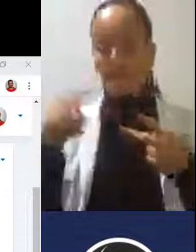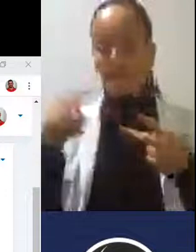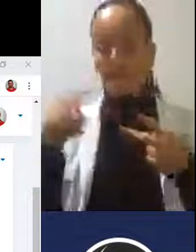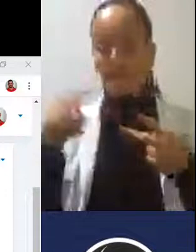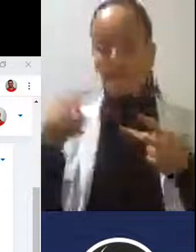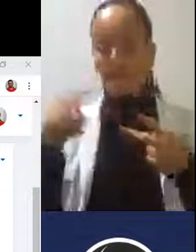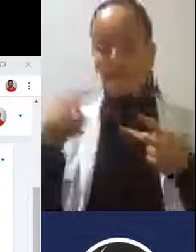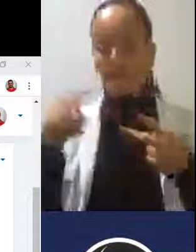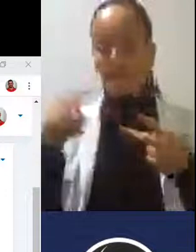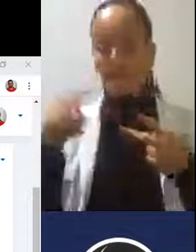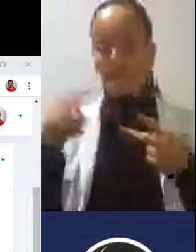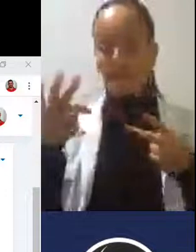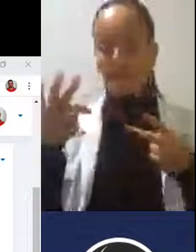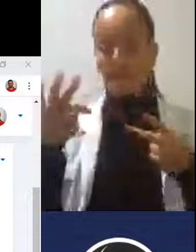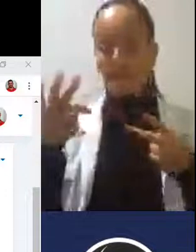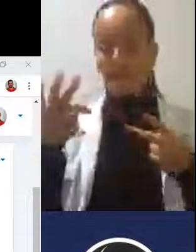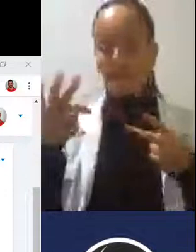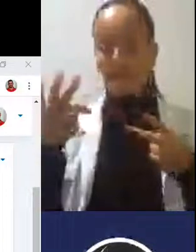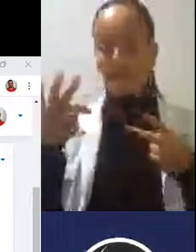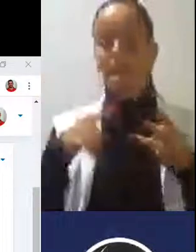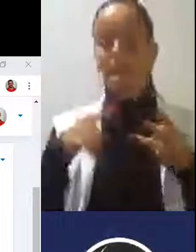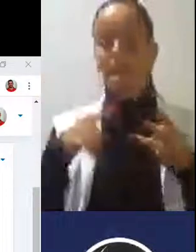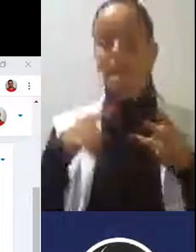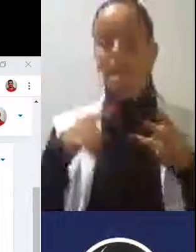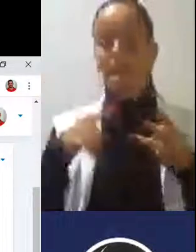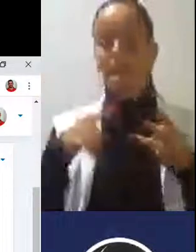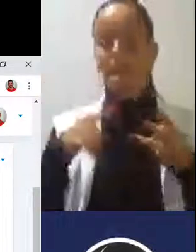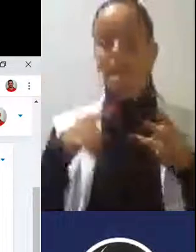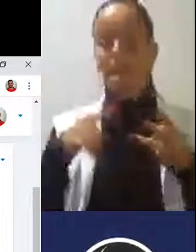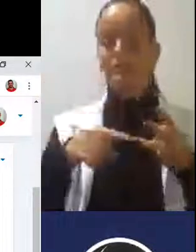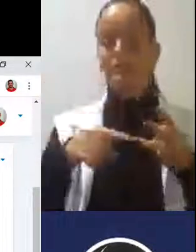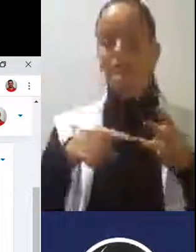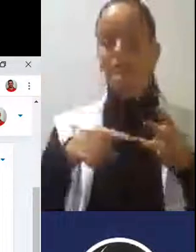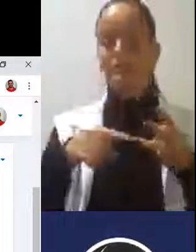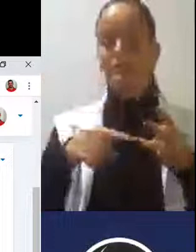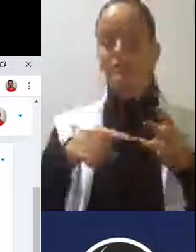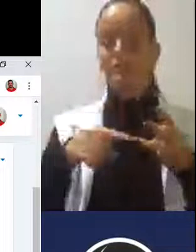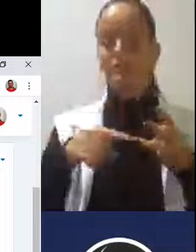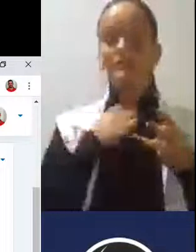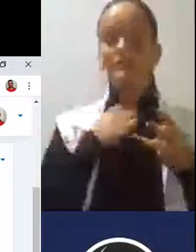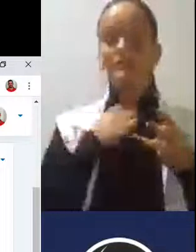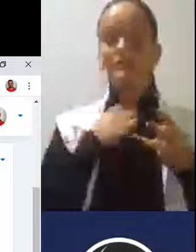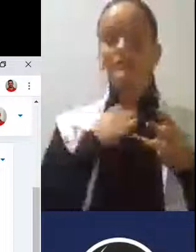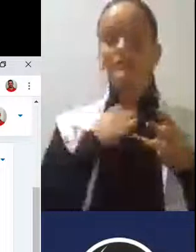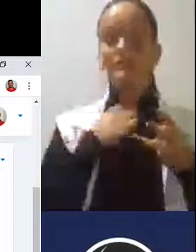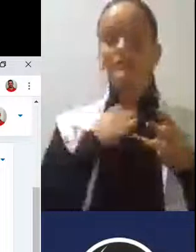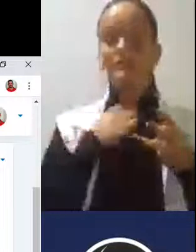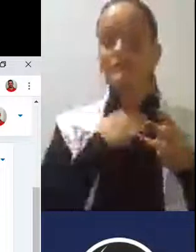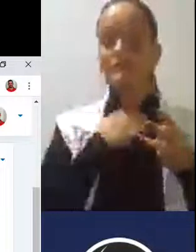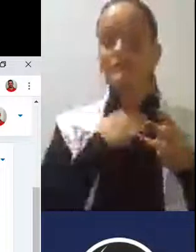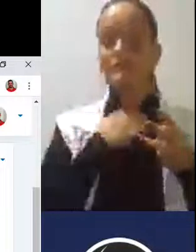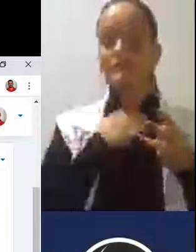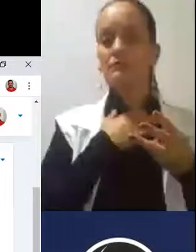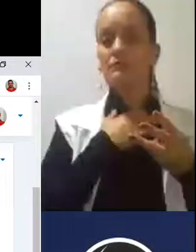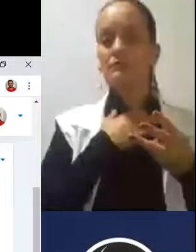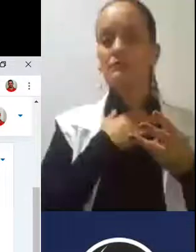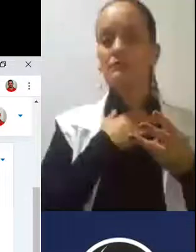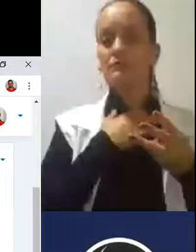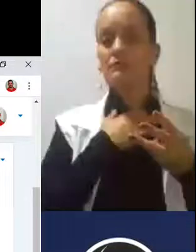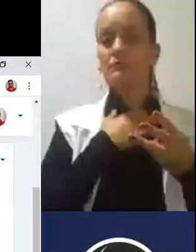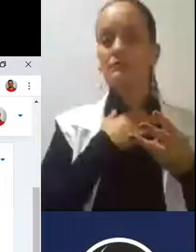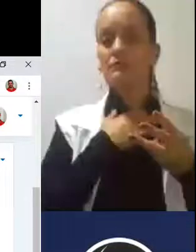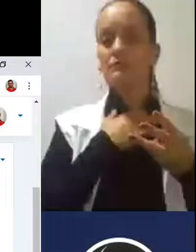a gente vai ter corrente elétrica, tranquilo? Vou voltar aqui no conteúdo só para a gente ver os tipos de circuito. Então, ó,